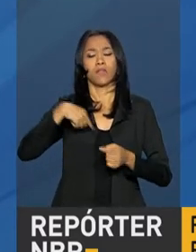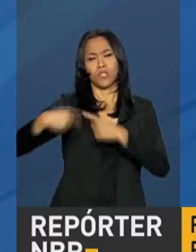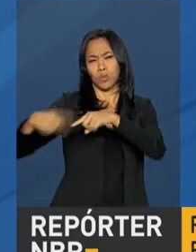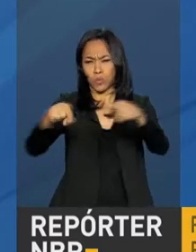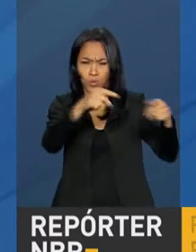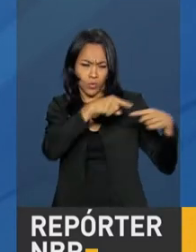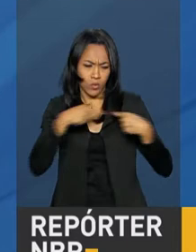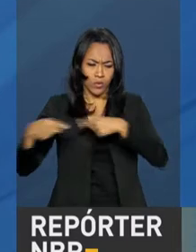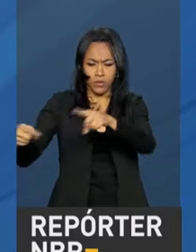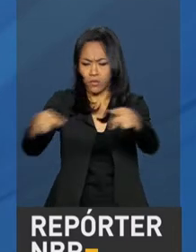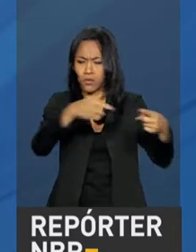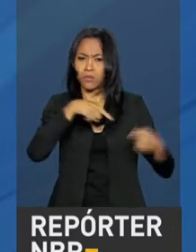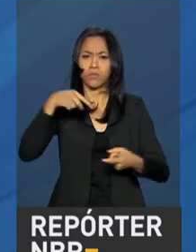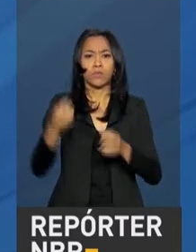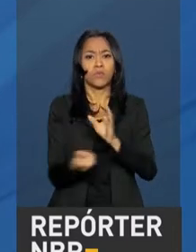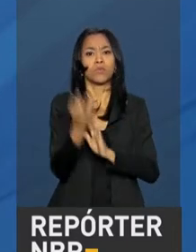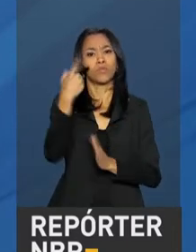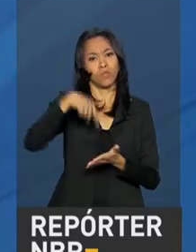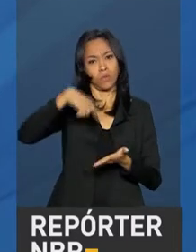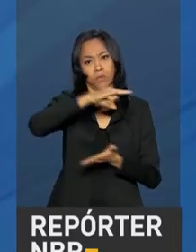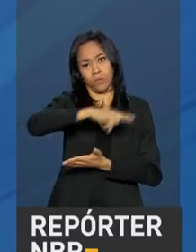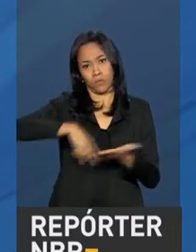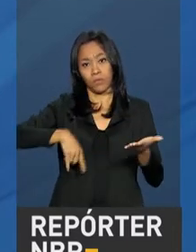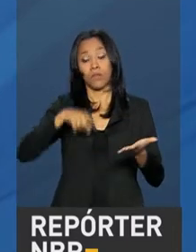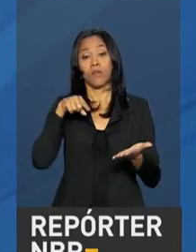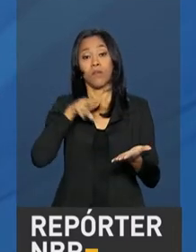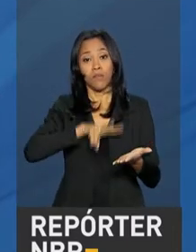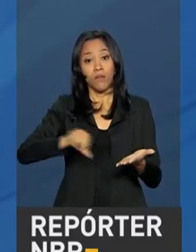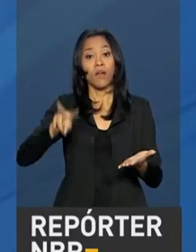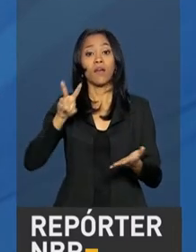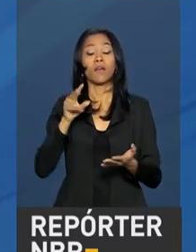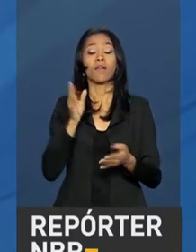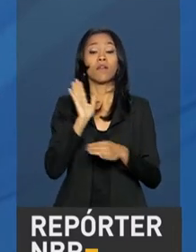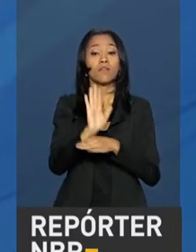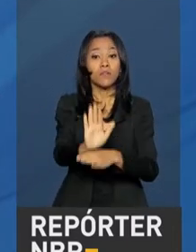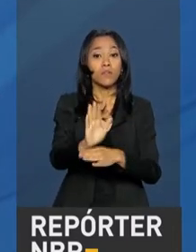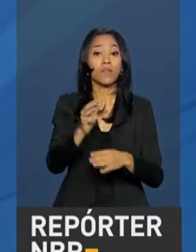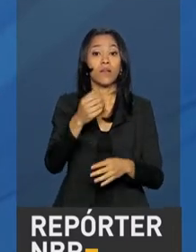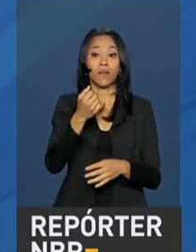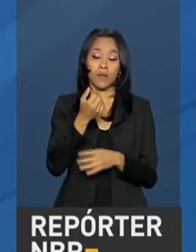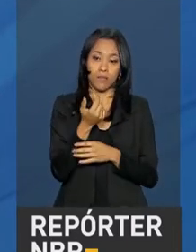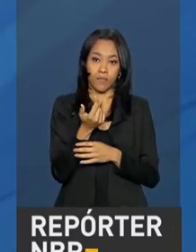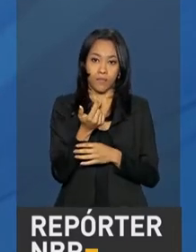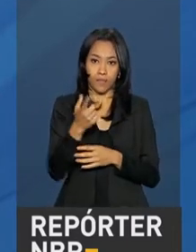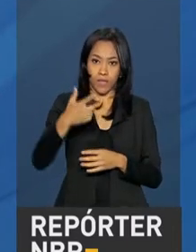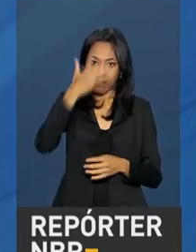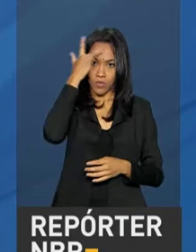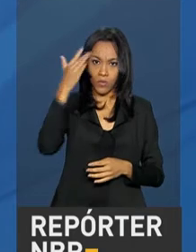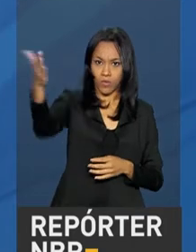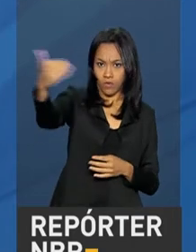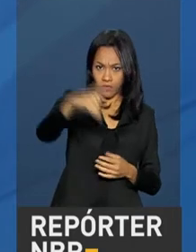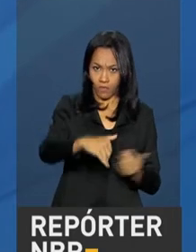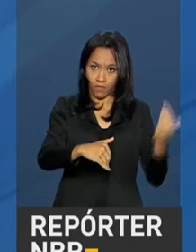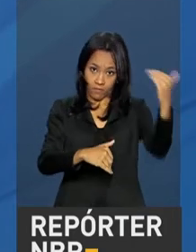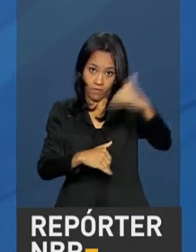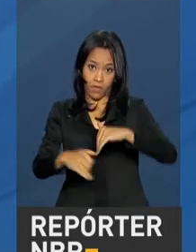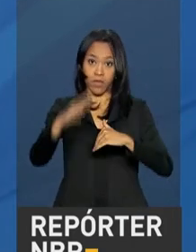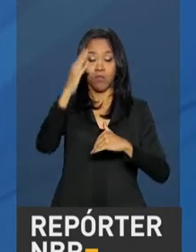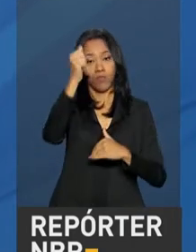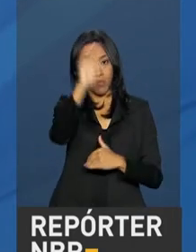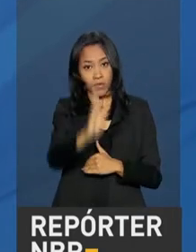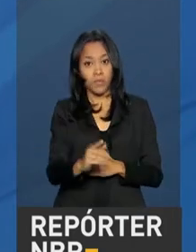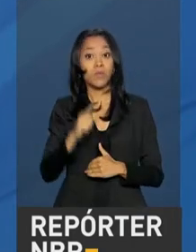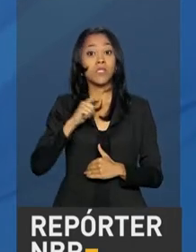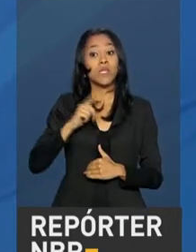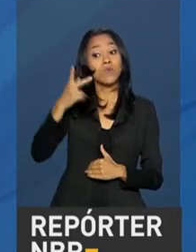civil atende tanto a expectativa de os migrantes terem documento adequado